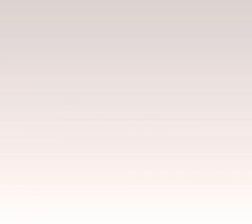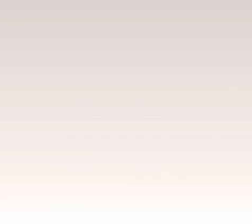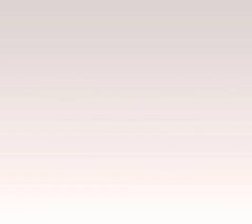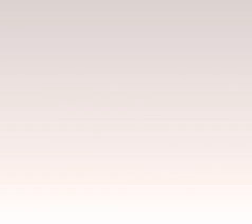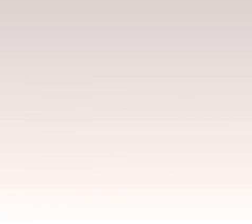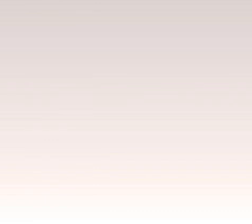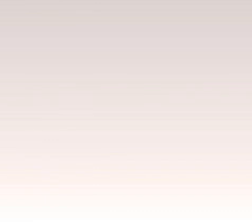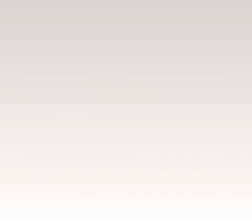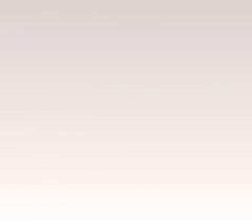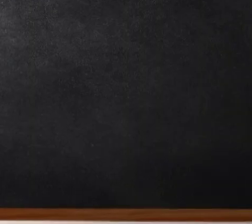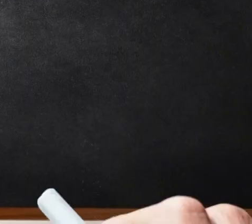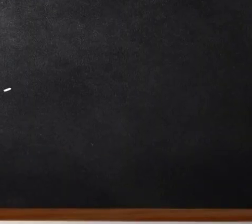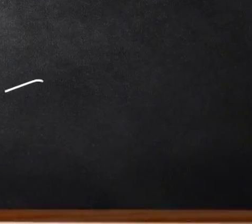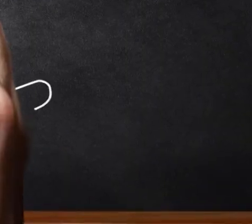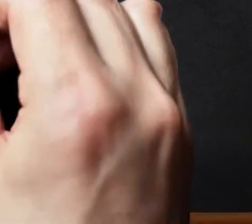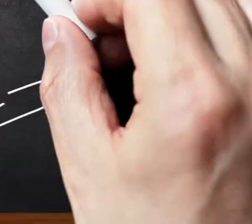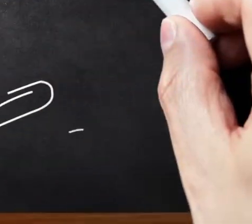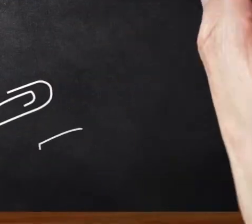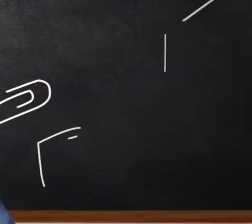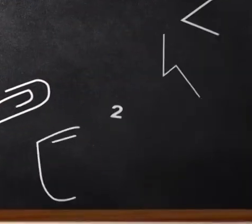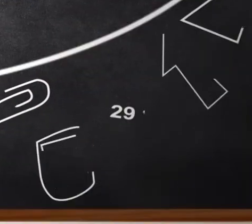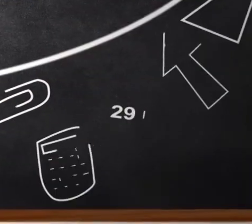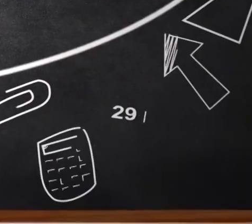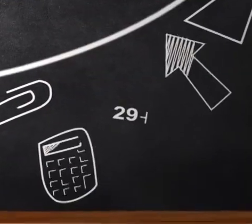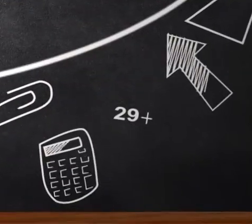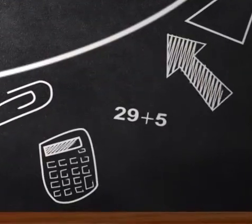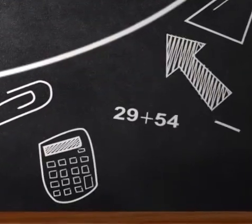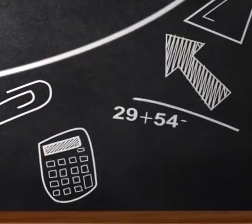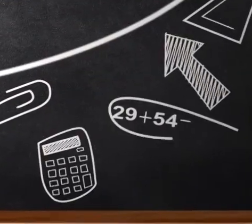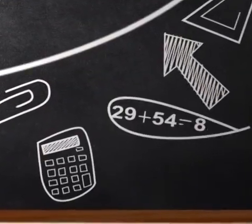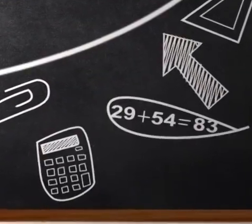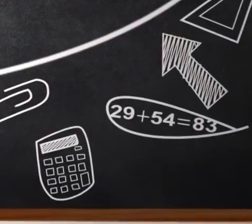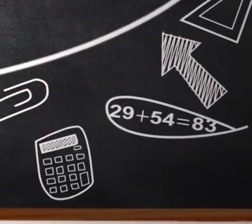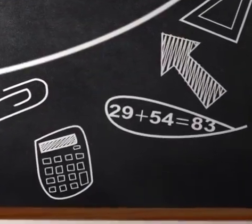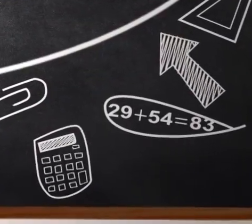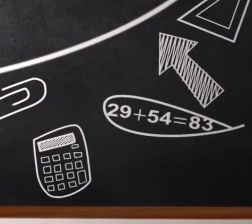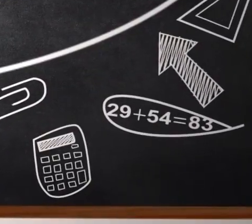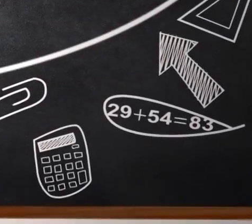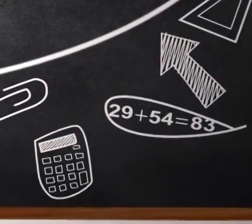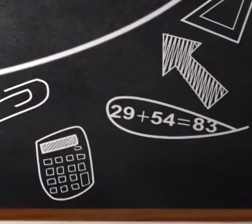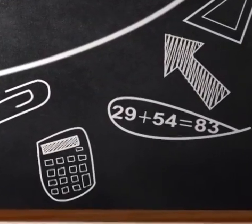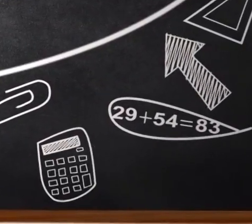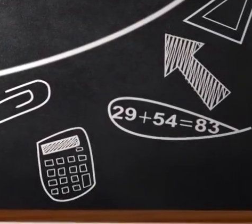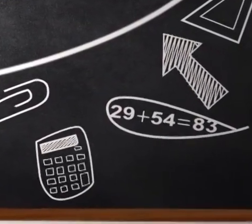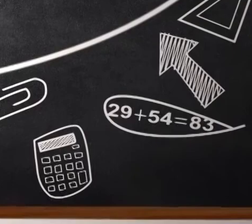Yo soy el profesor Jameson Mesquita, su profesor de lengua española. ¡Hasta luego!